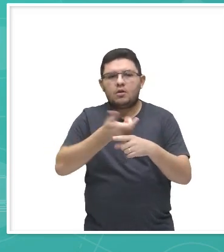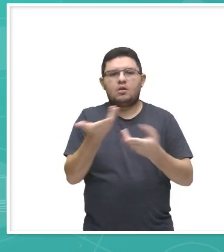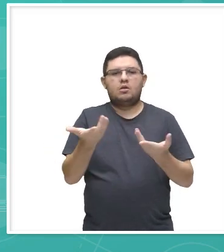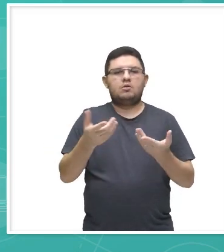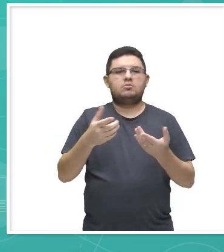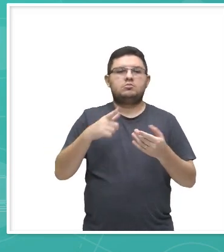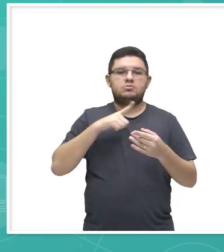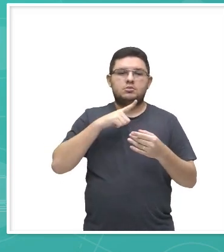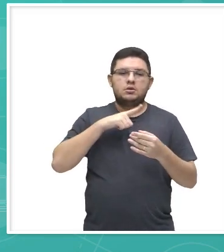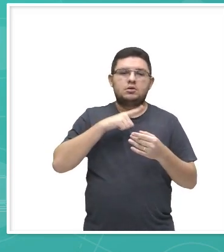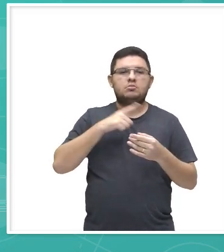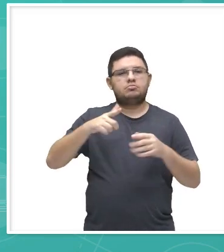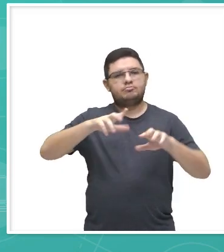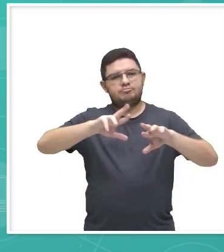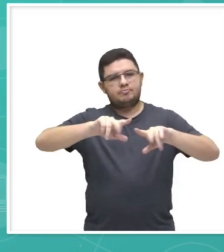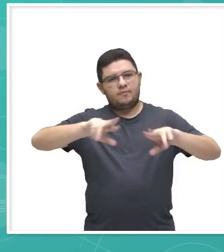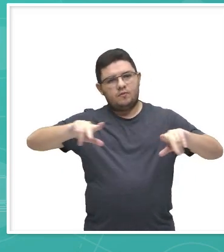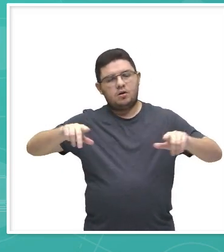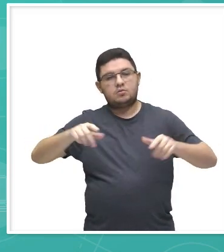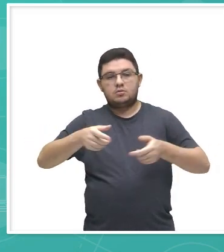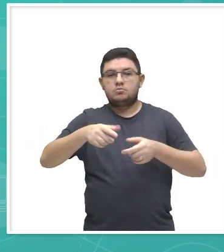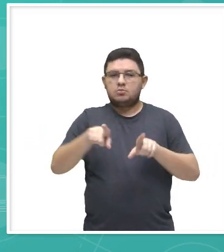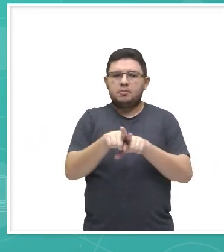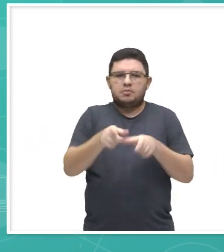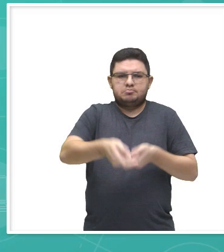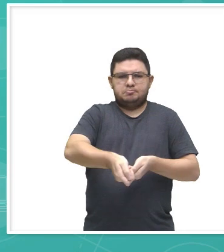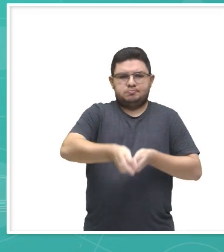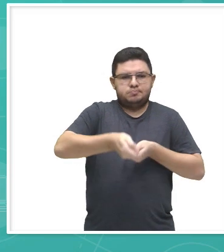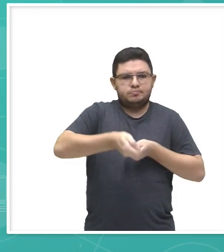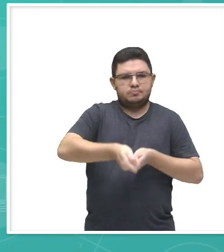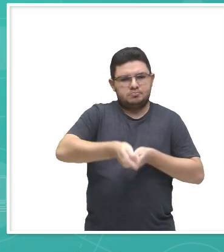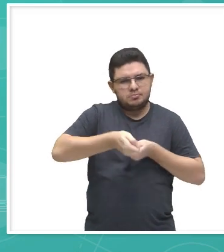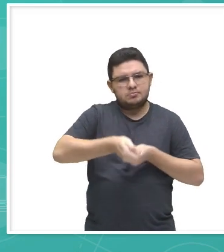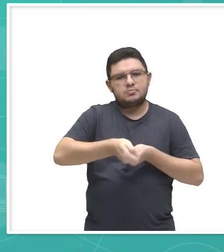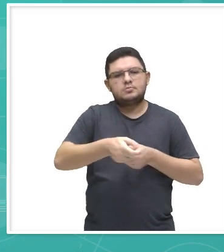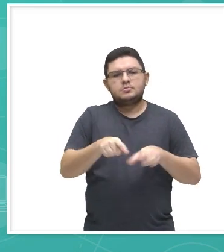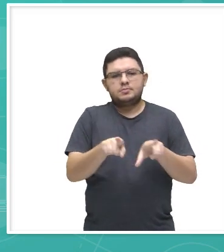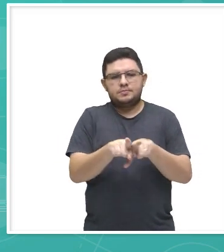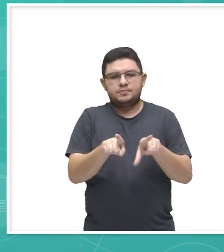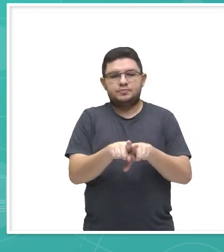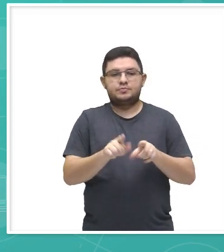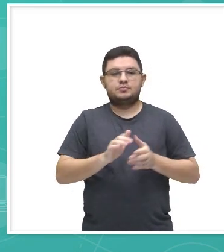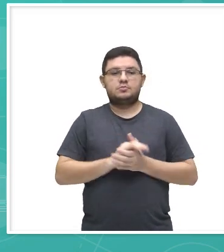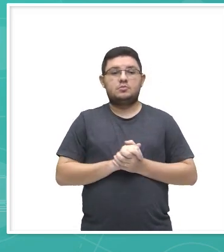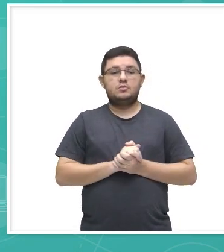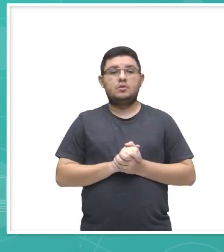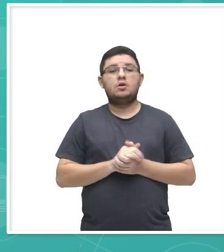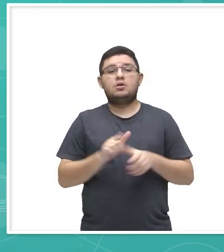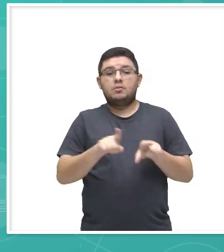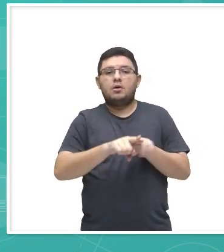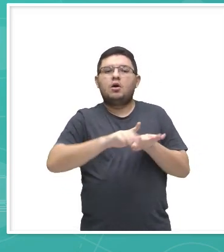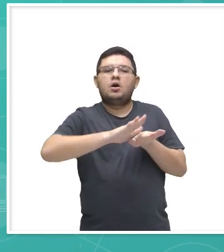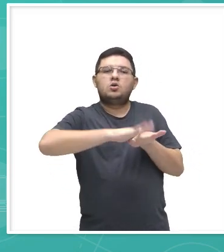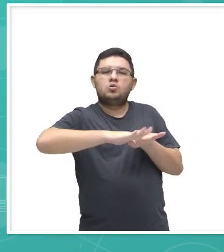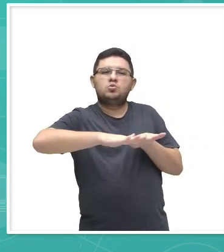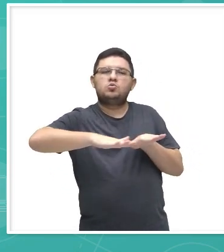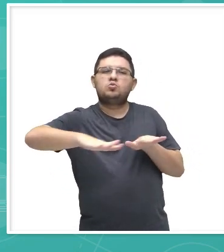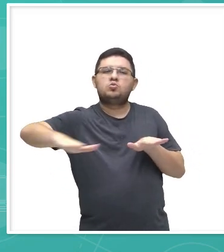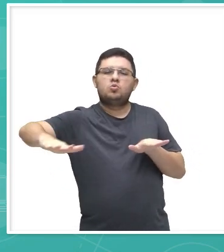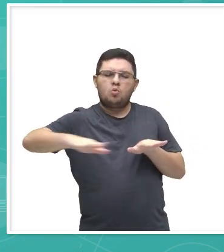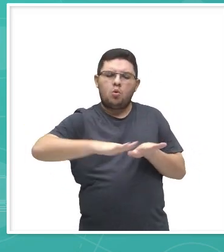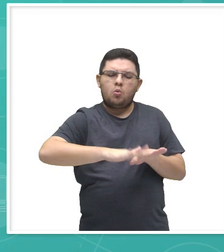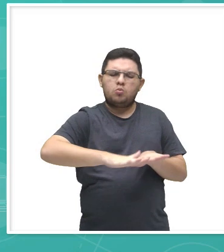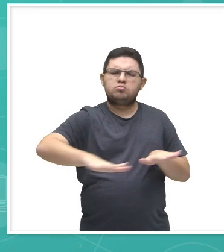a mandioca, são alguns desses itens, né? E os solos, né? A gente viu ali os melhores solos que são